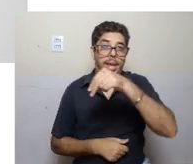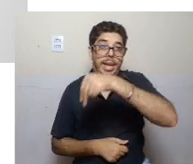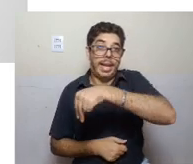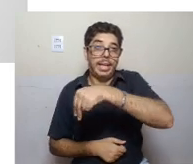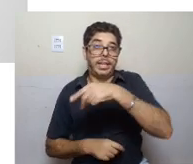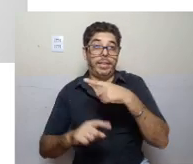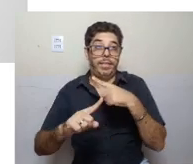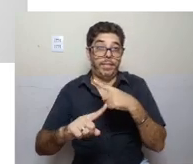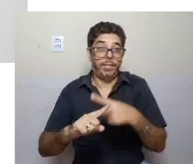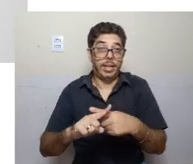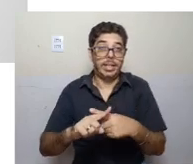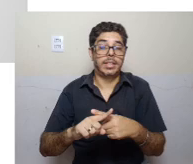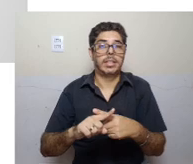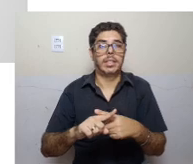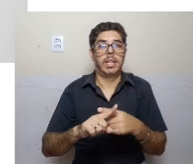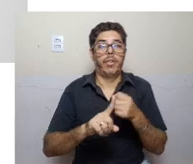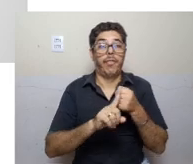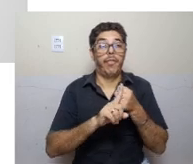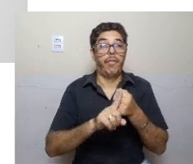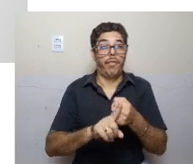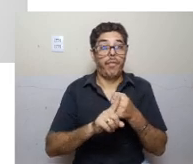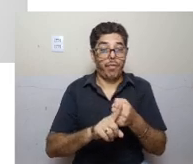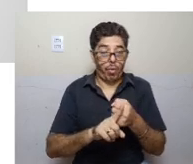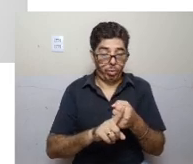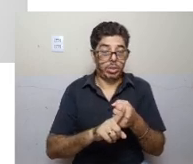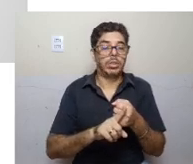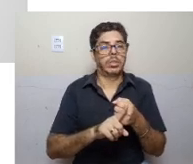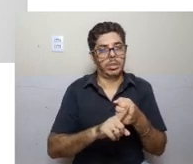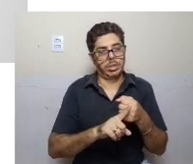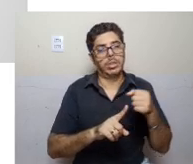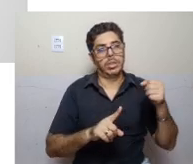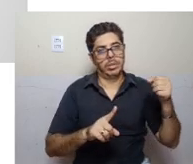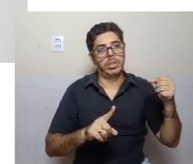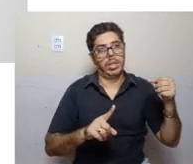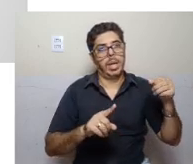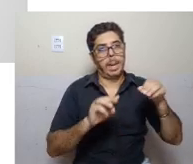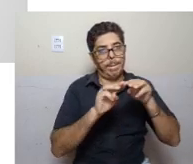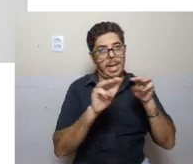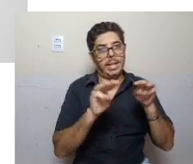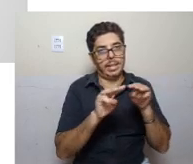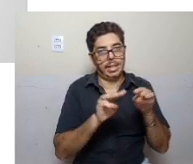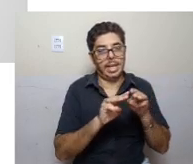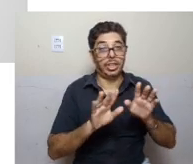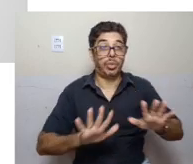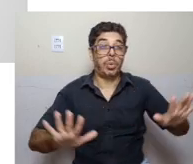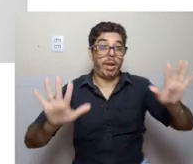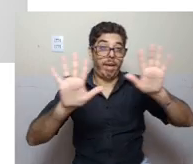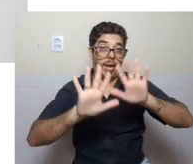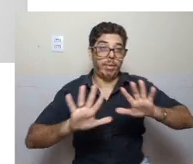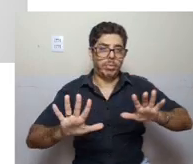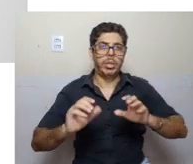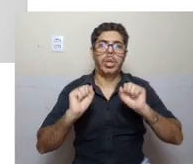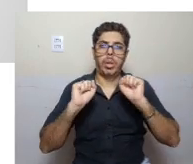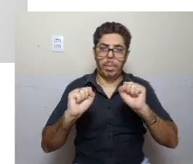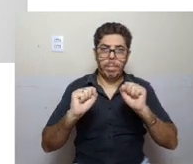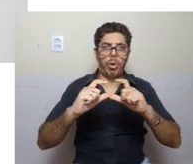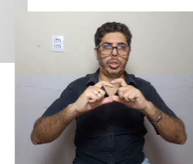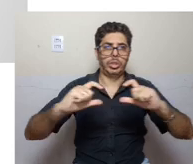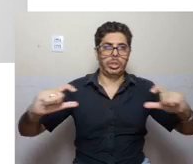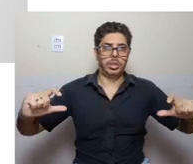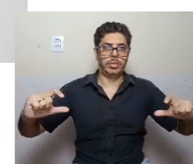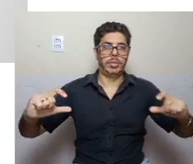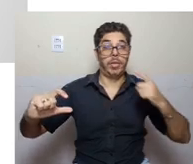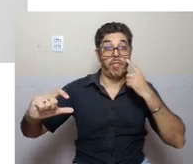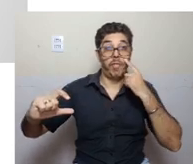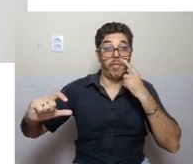N vezes a força magnética que atua num único elétron, que pode ser escrita em termos da densidade eletrônica e das dimensões do